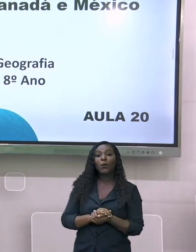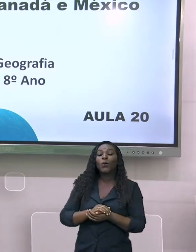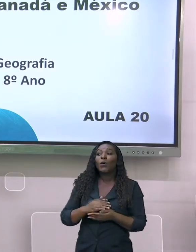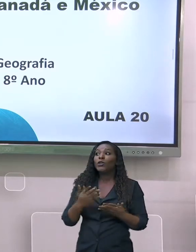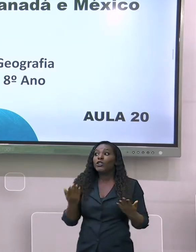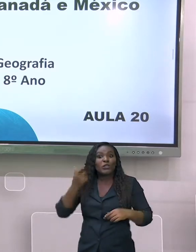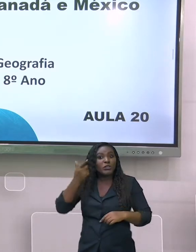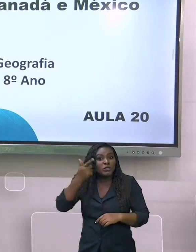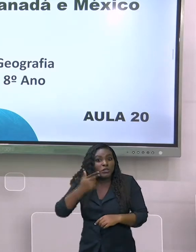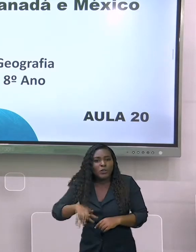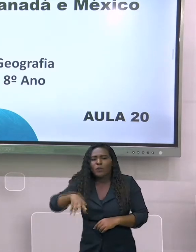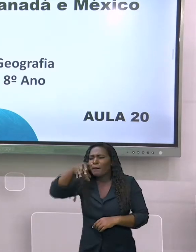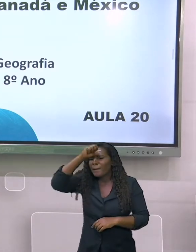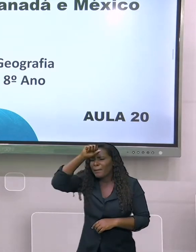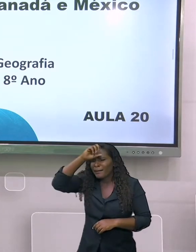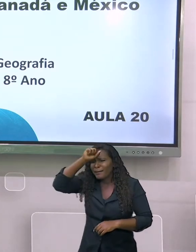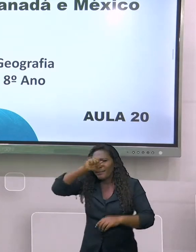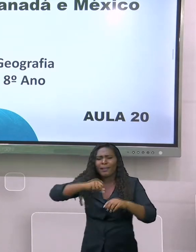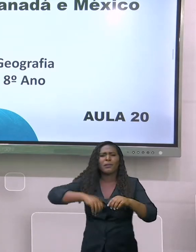Passeando